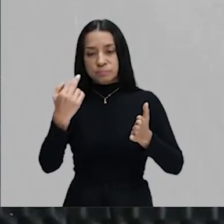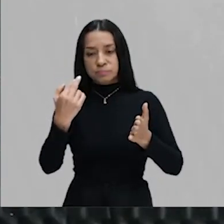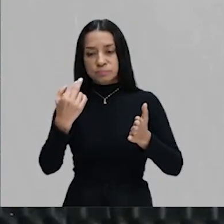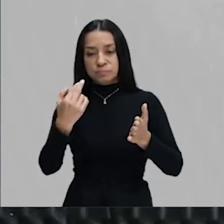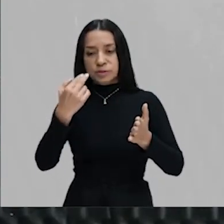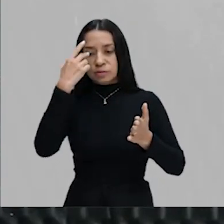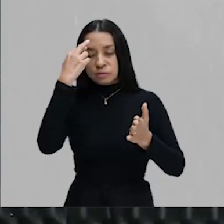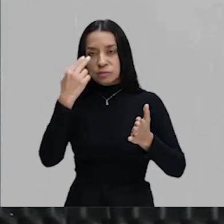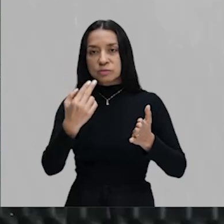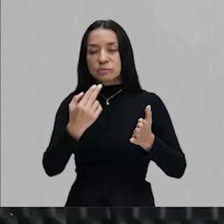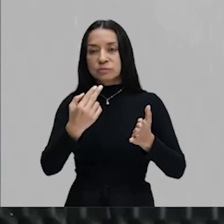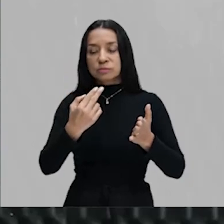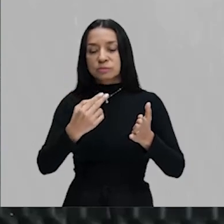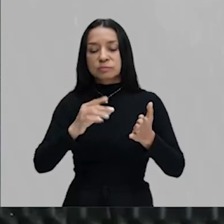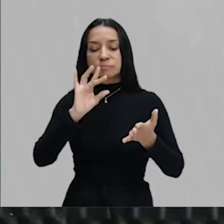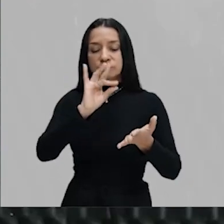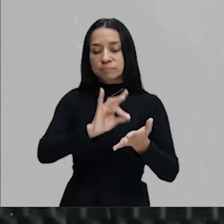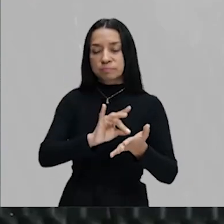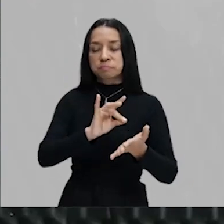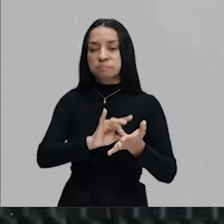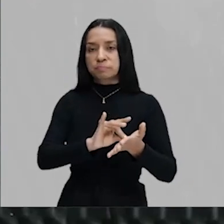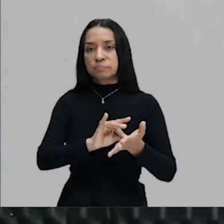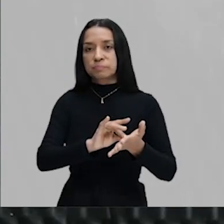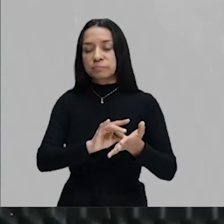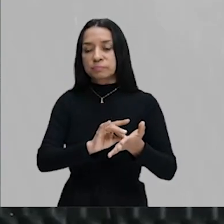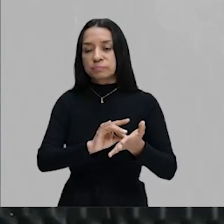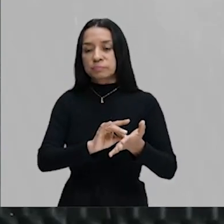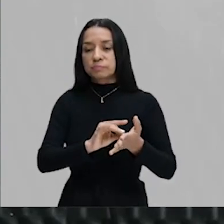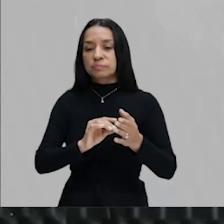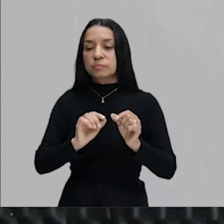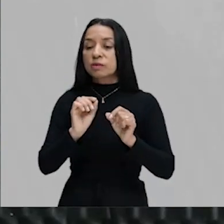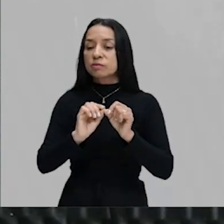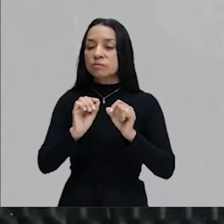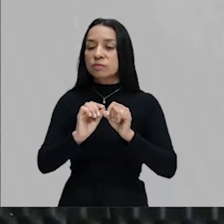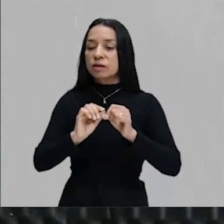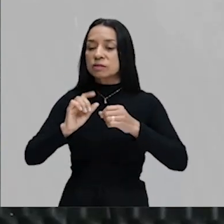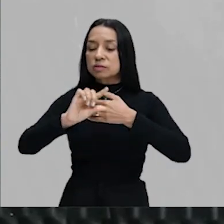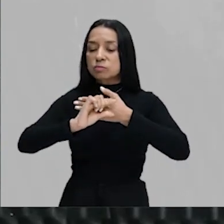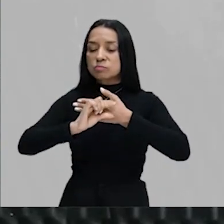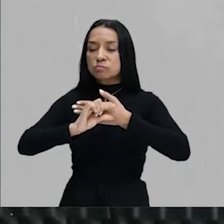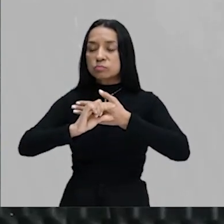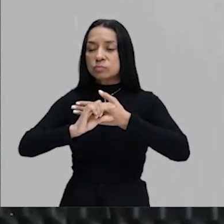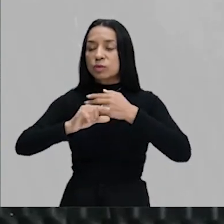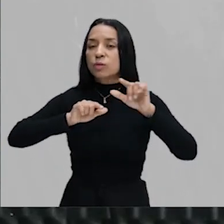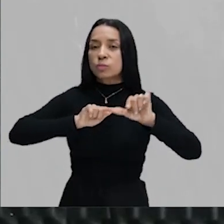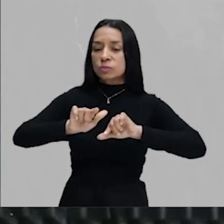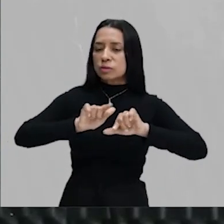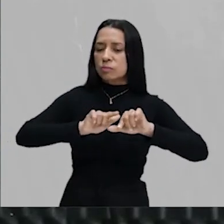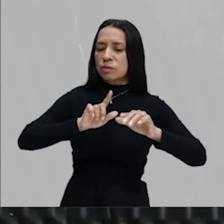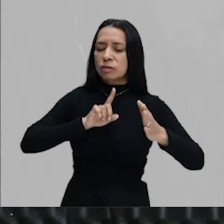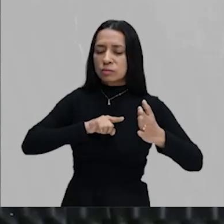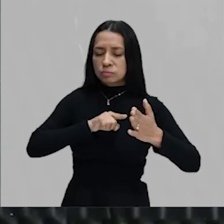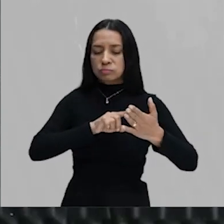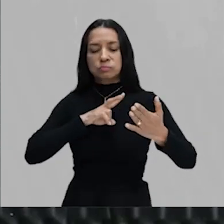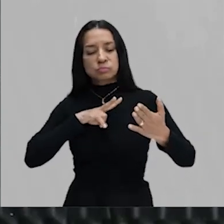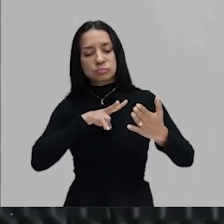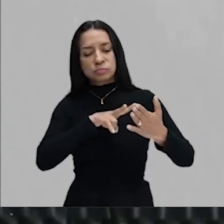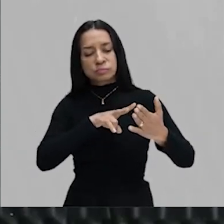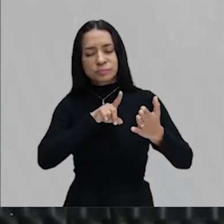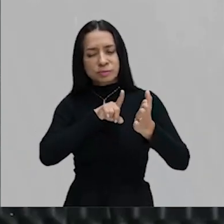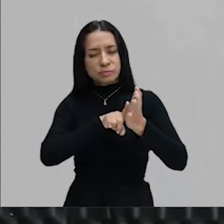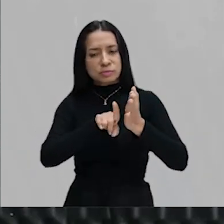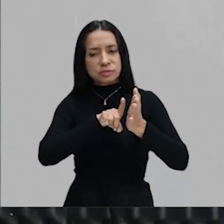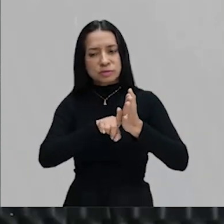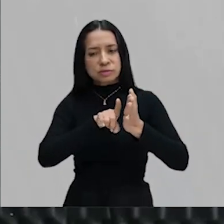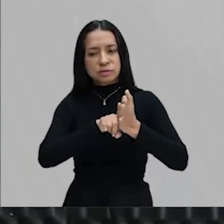Os historiadores, na verdade, eles realizam um trabalho de apreciação